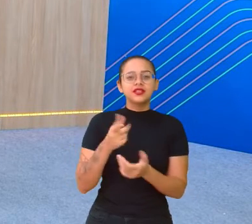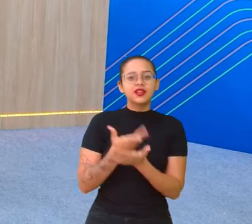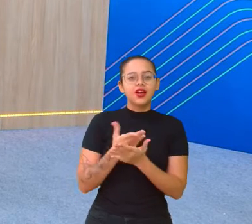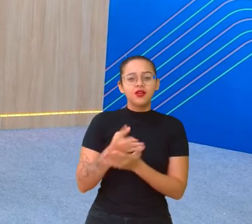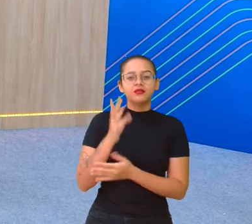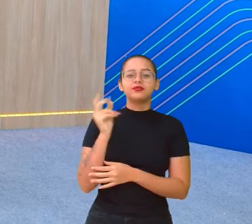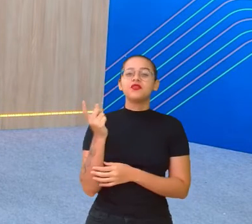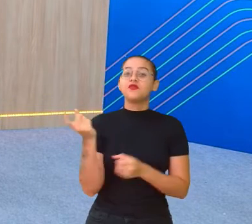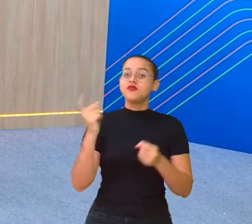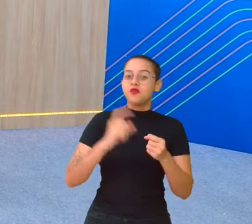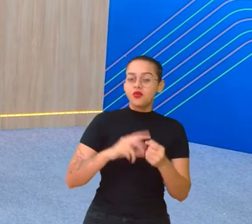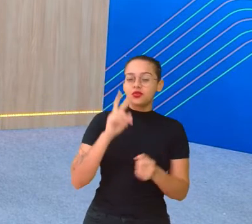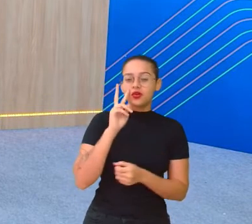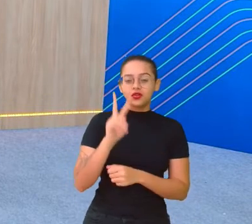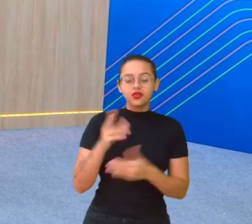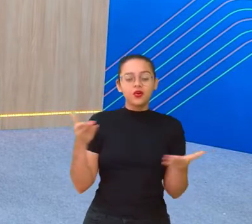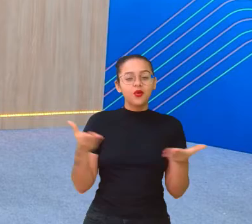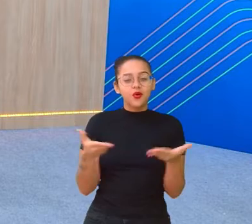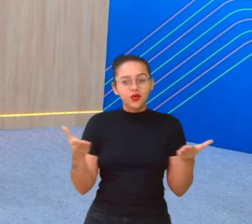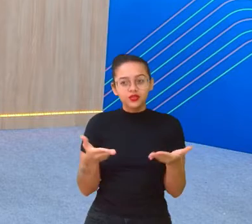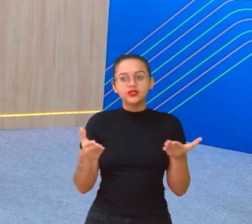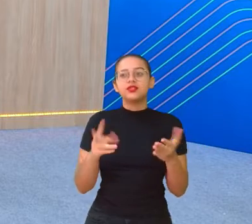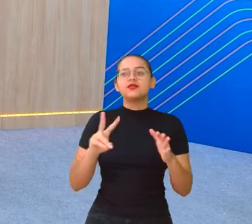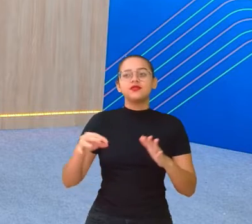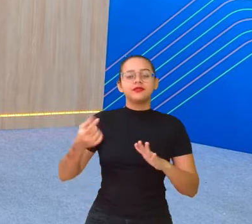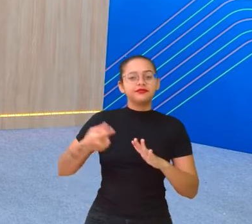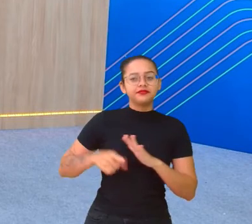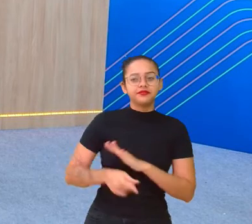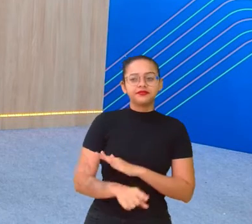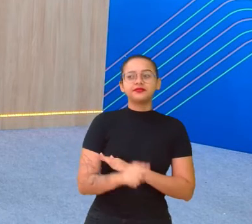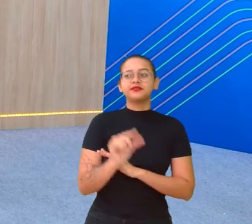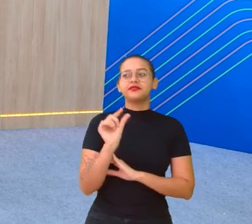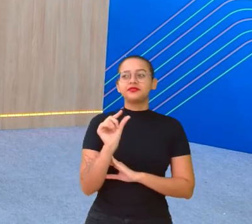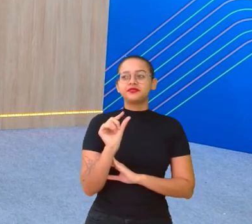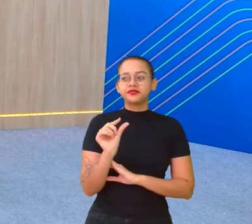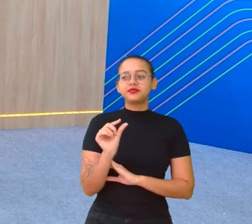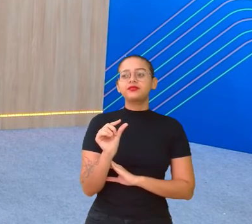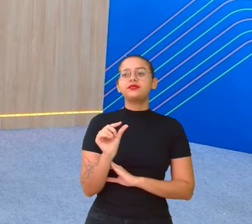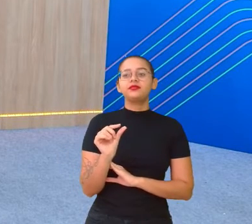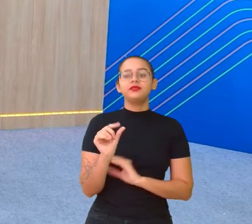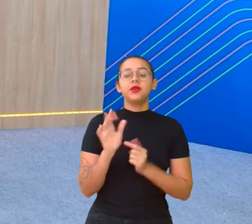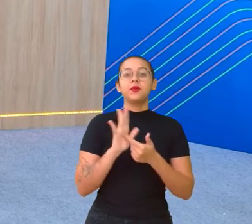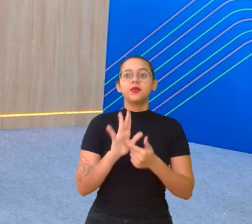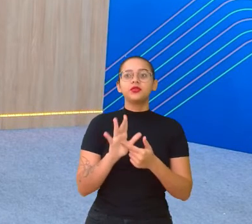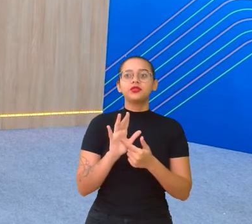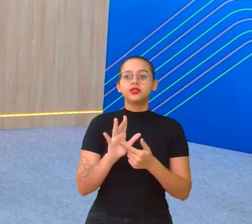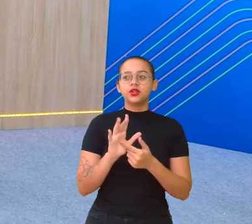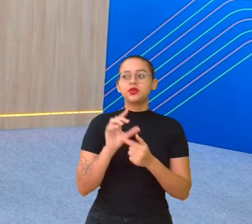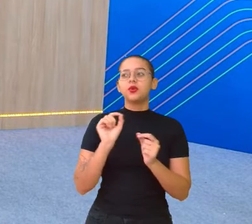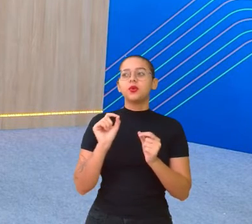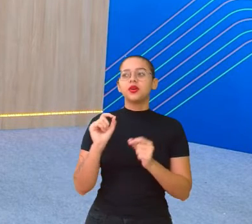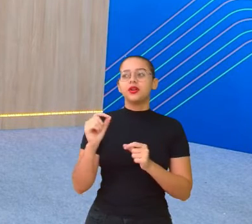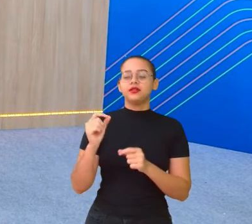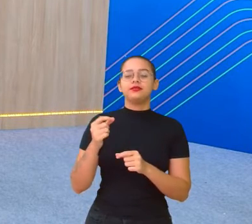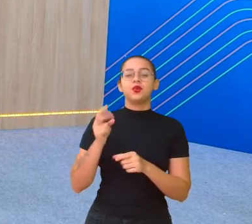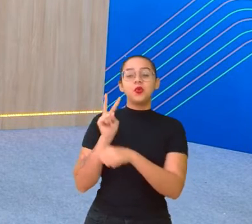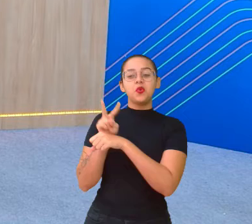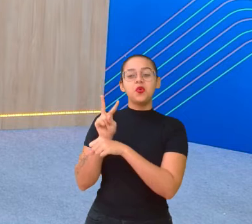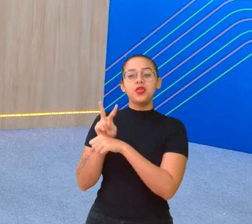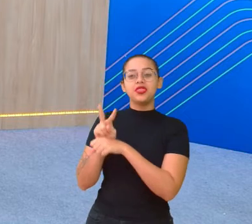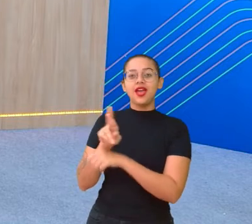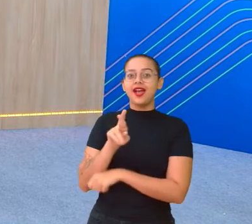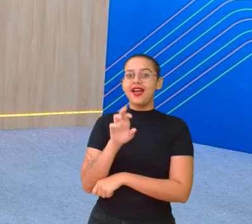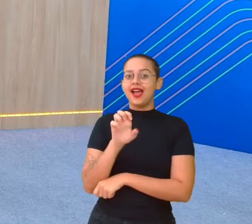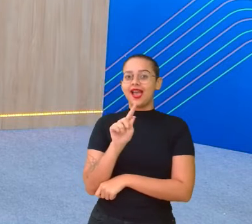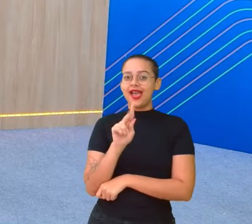deem uma olhadinha. Exatamente. E hoje a gente vai avançar justamente trazendo desse reggae, do regar que Armando